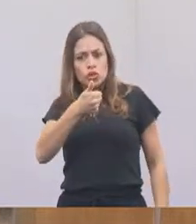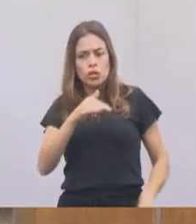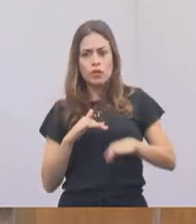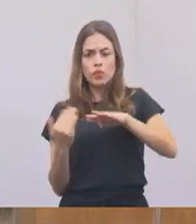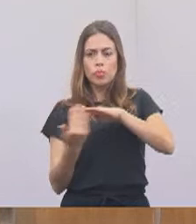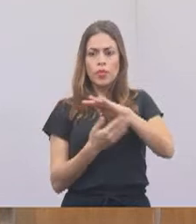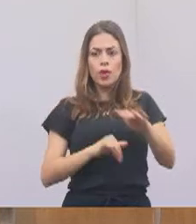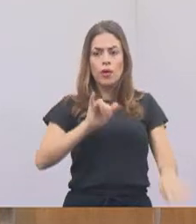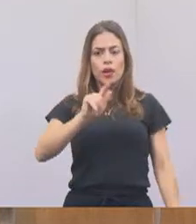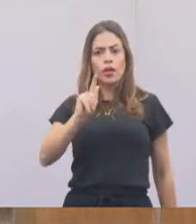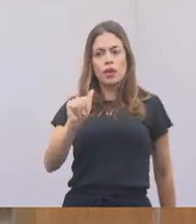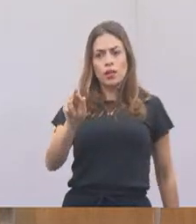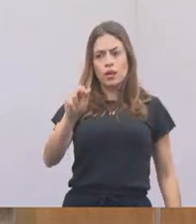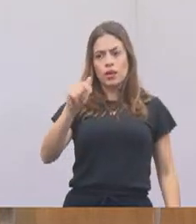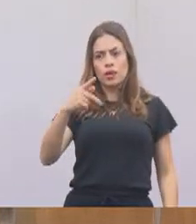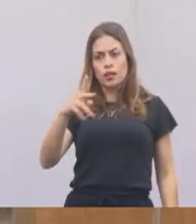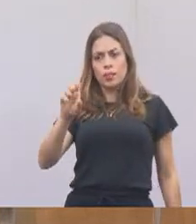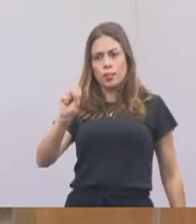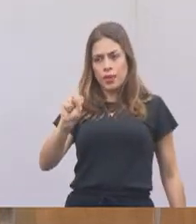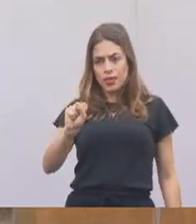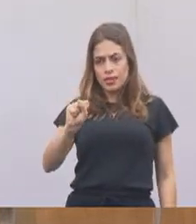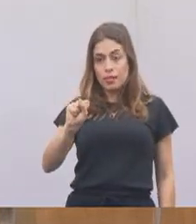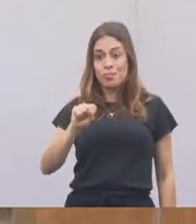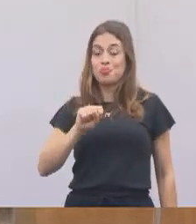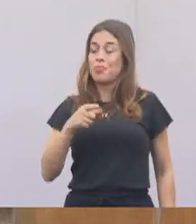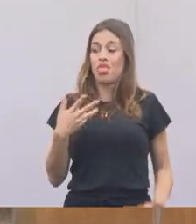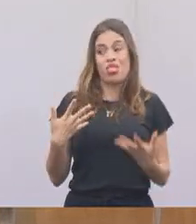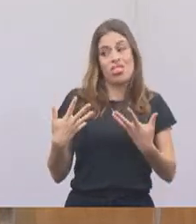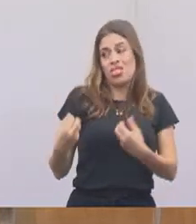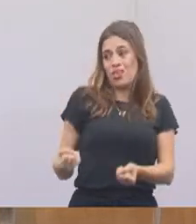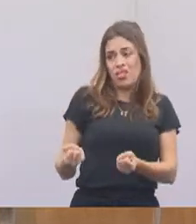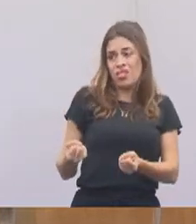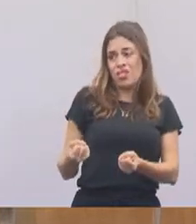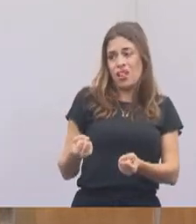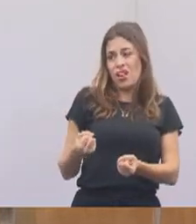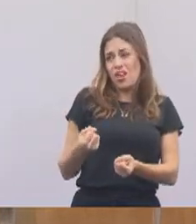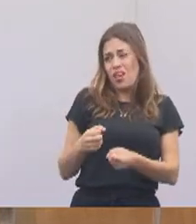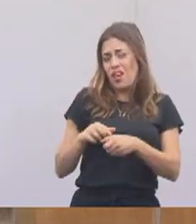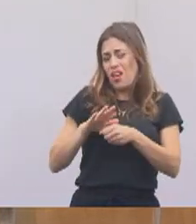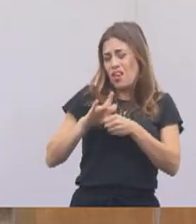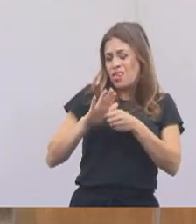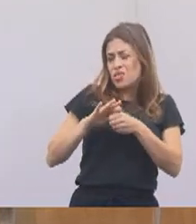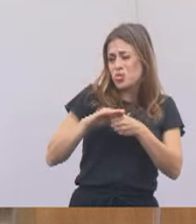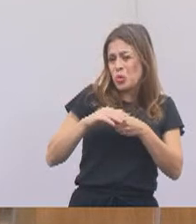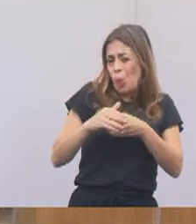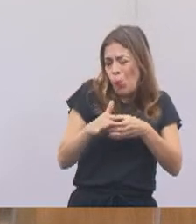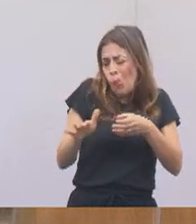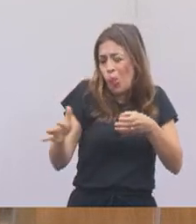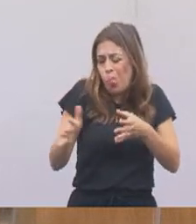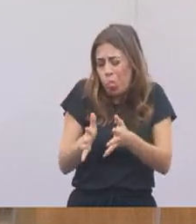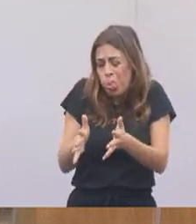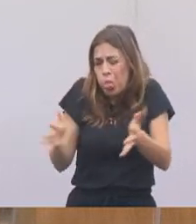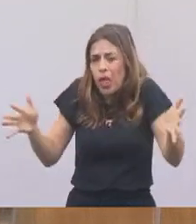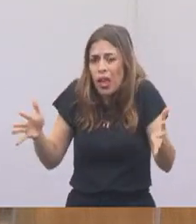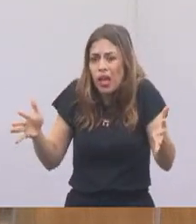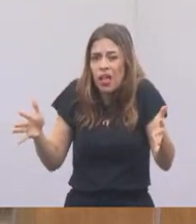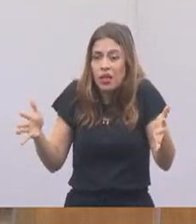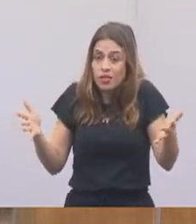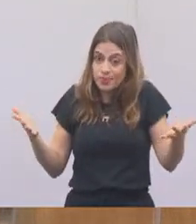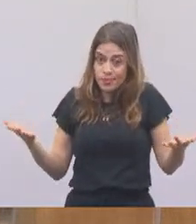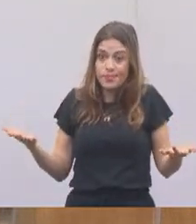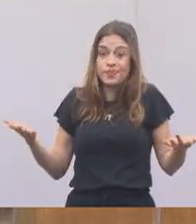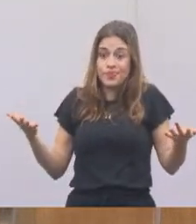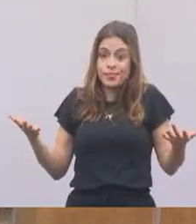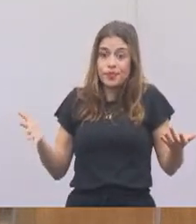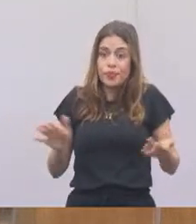bairro Igarapés, mas não dá para aceitar esgoto a céu aberto num bairro consolidado há tantos anos, né?